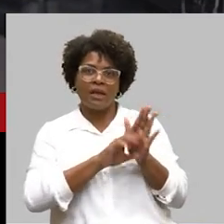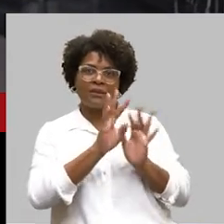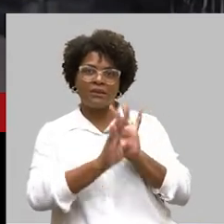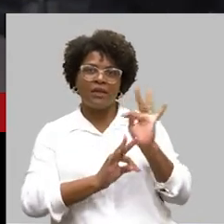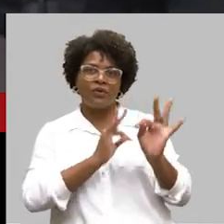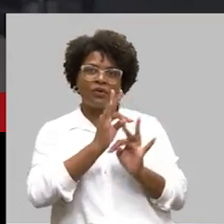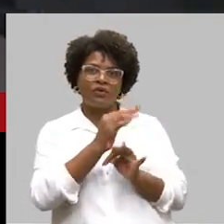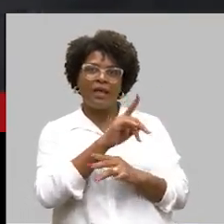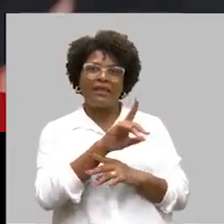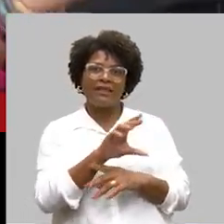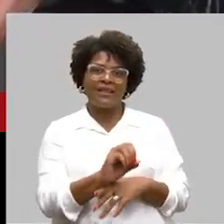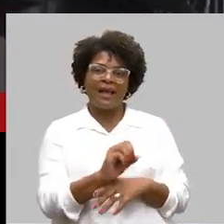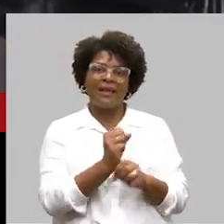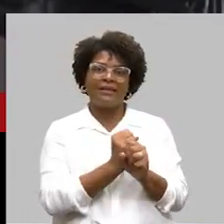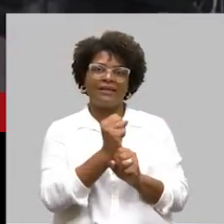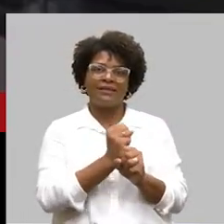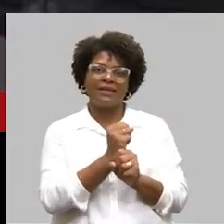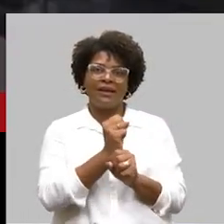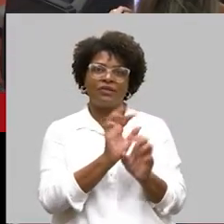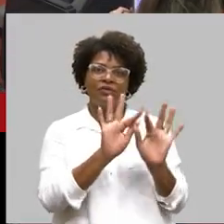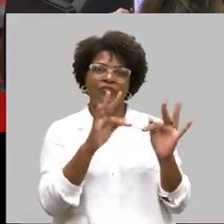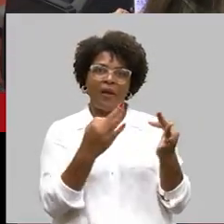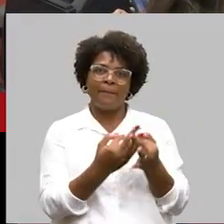Agrícola de natalândia por